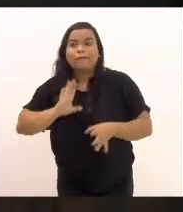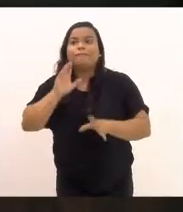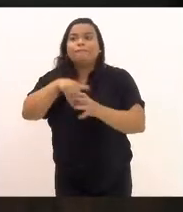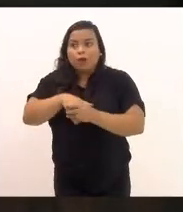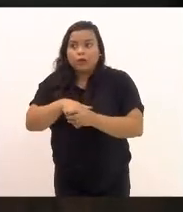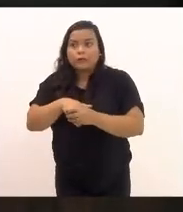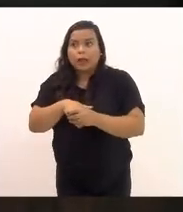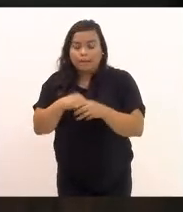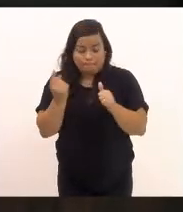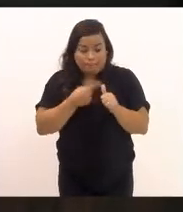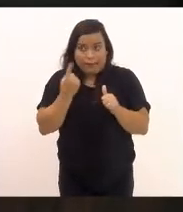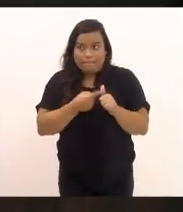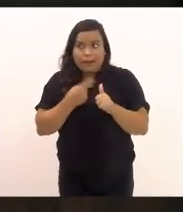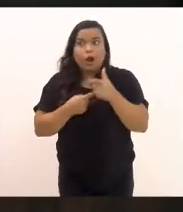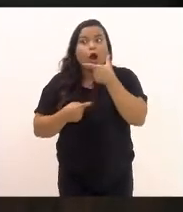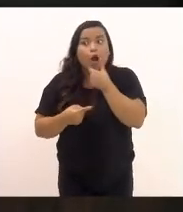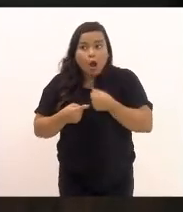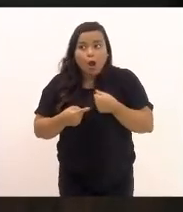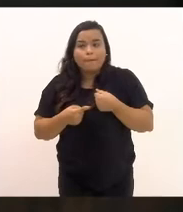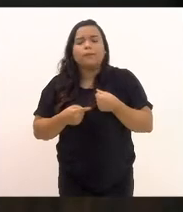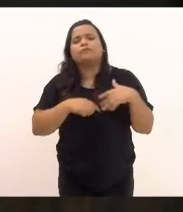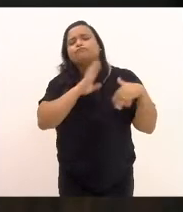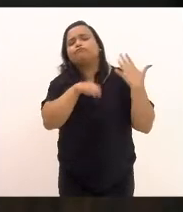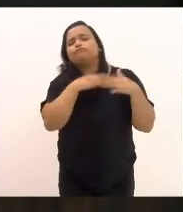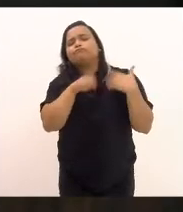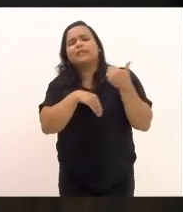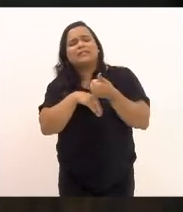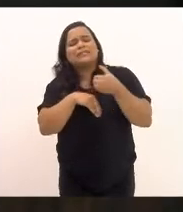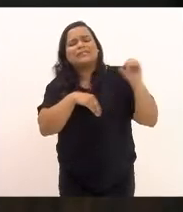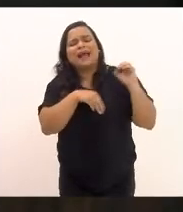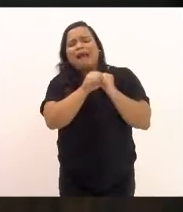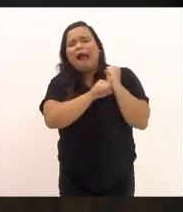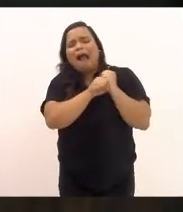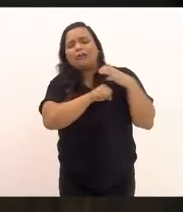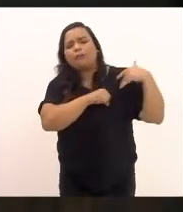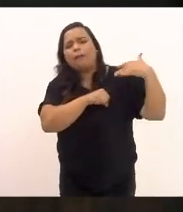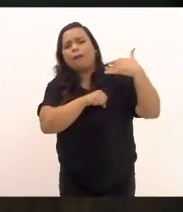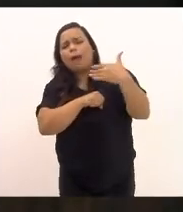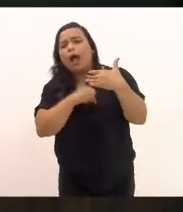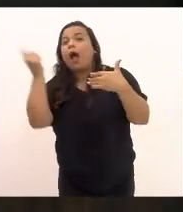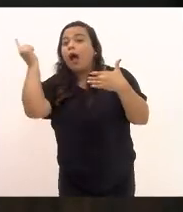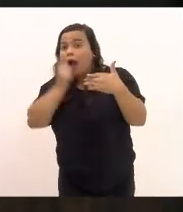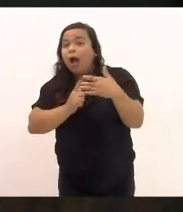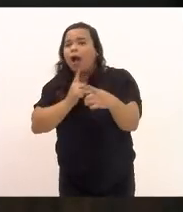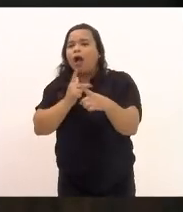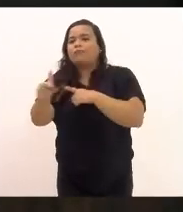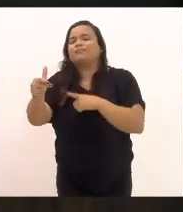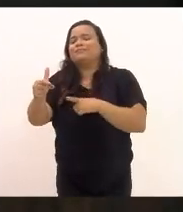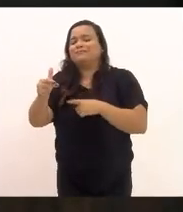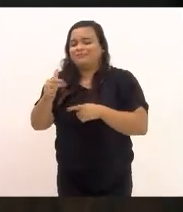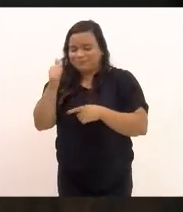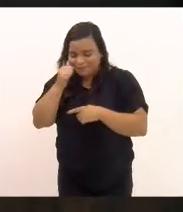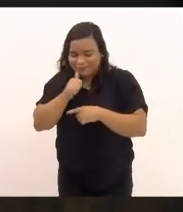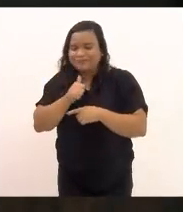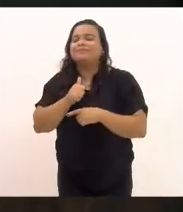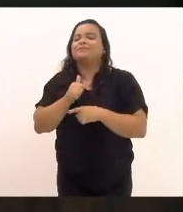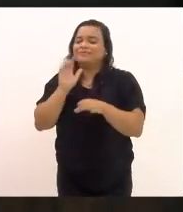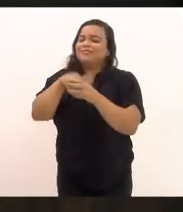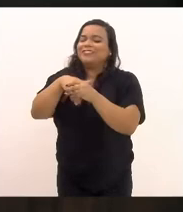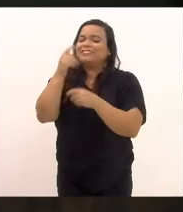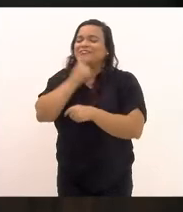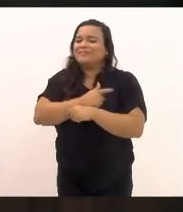100 anos depois que os homens já votavam. Então, a gente ainda tem um pequeno avanço, sim, porque a